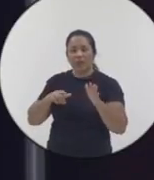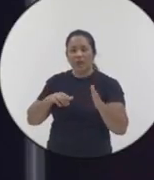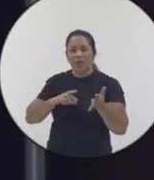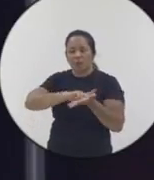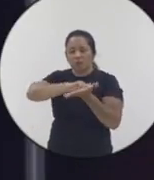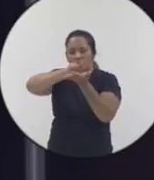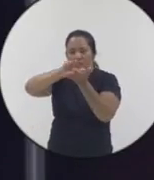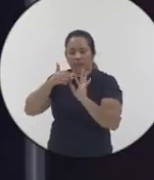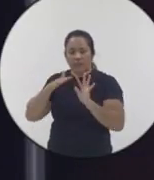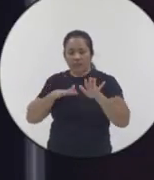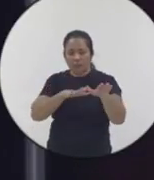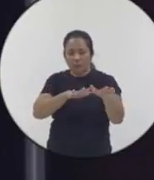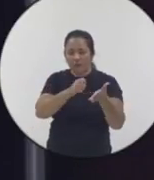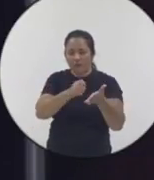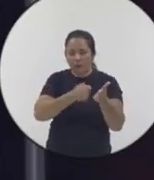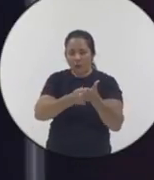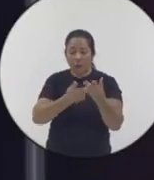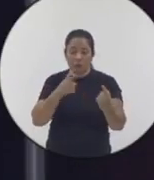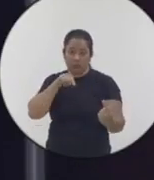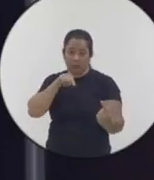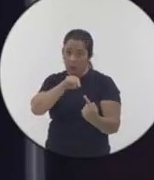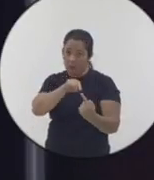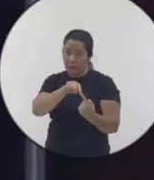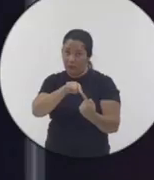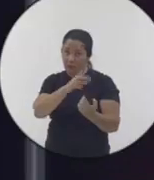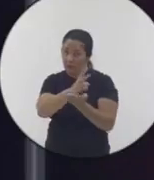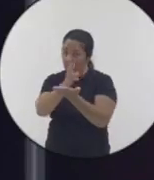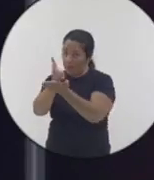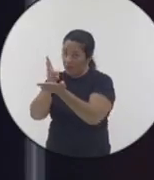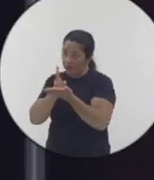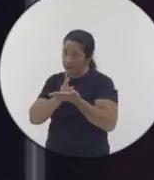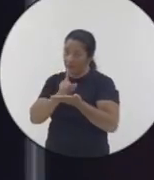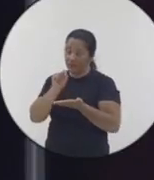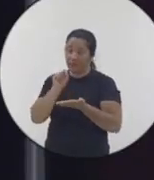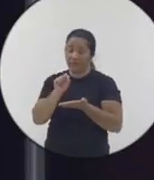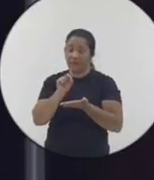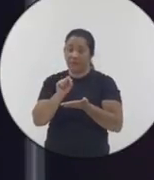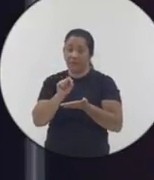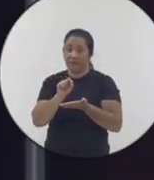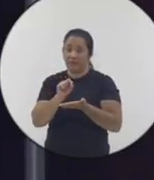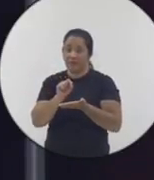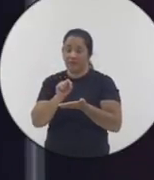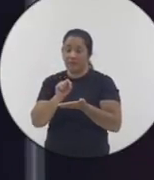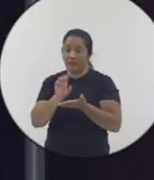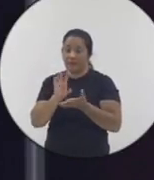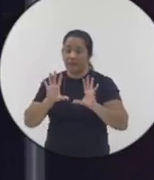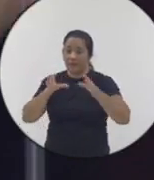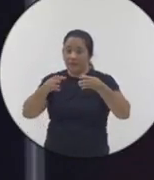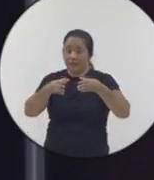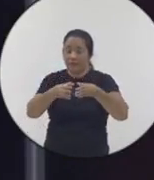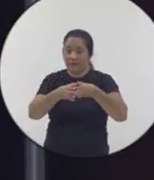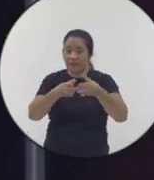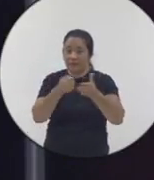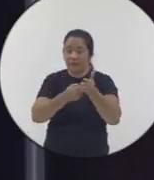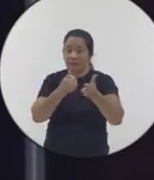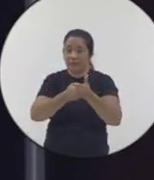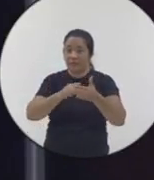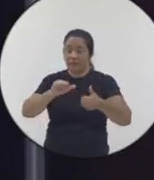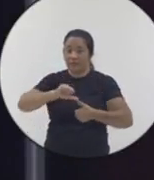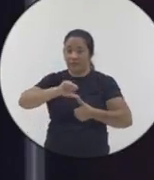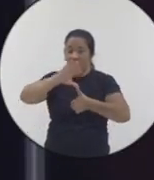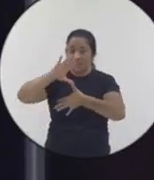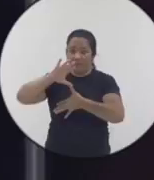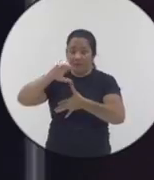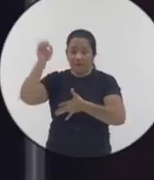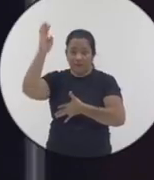ao nosso objetivo comum de todos aqui é muito bem propícia. Trouxemos a militância da América para envergonhar o Brasil. A